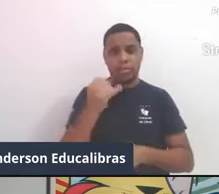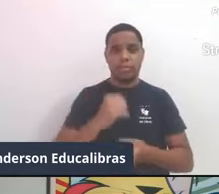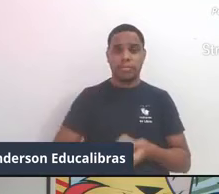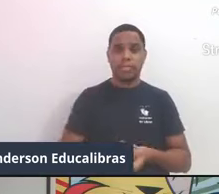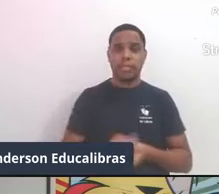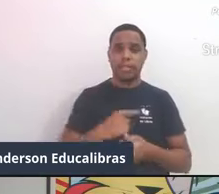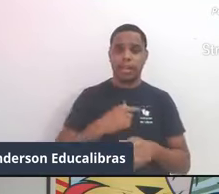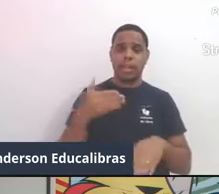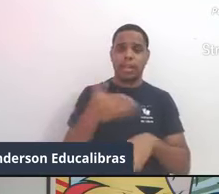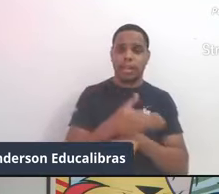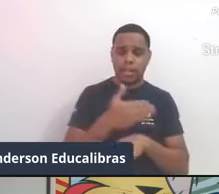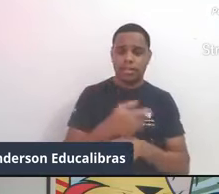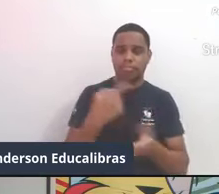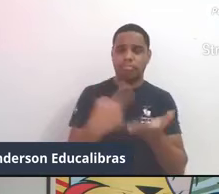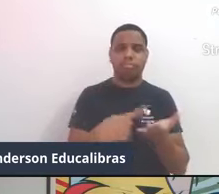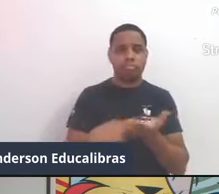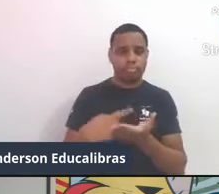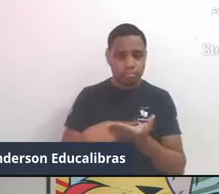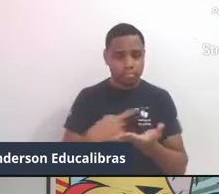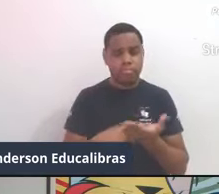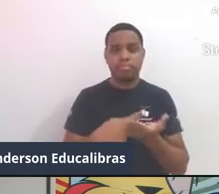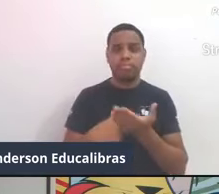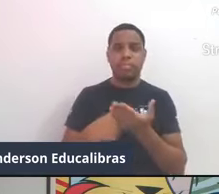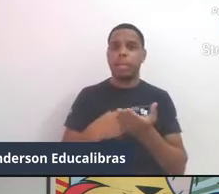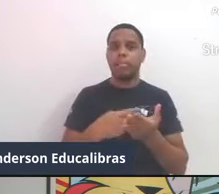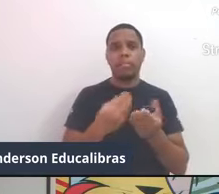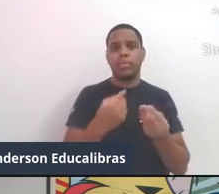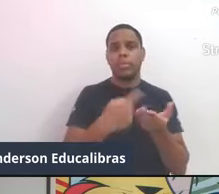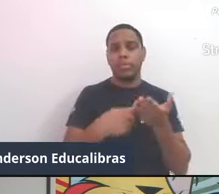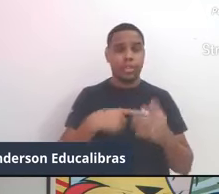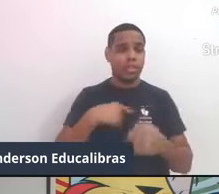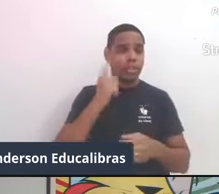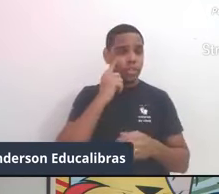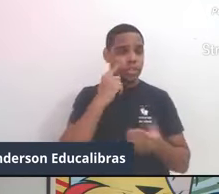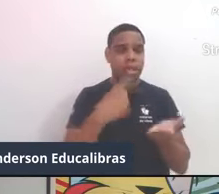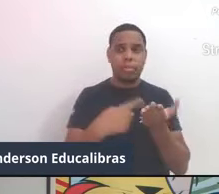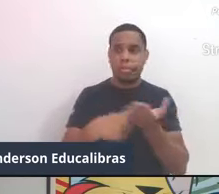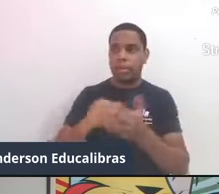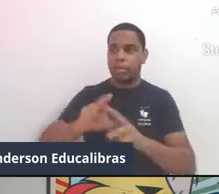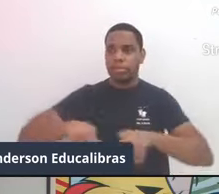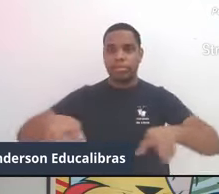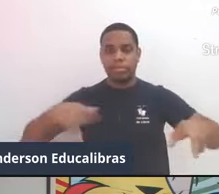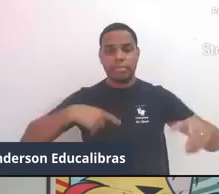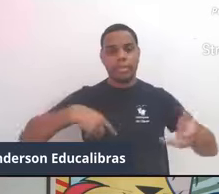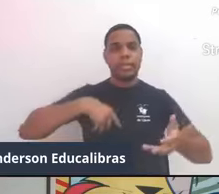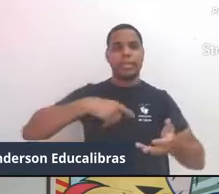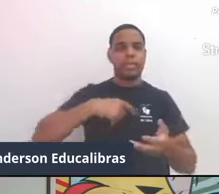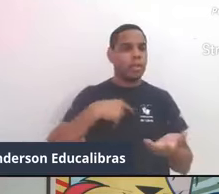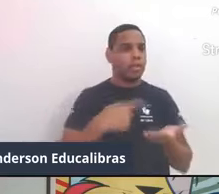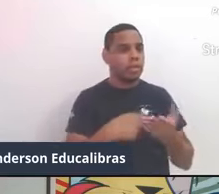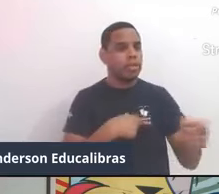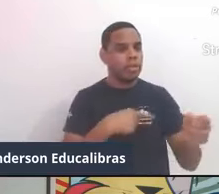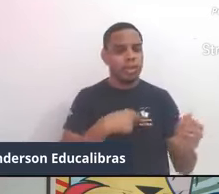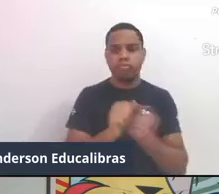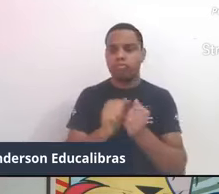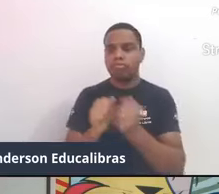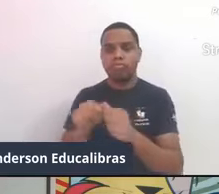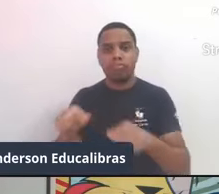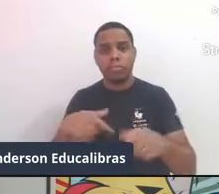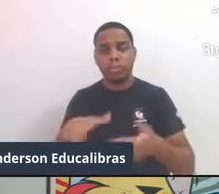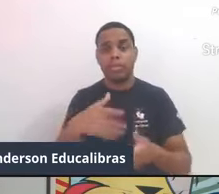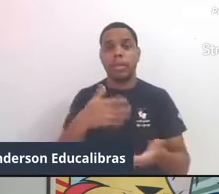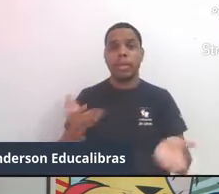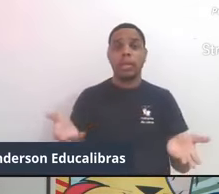muitas atividades que a gente leva em conta no nosso dia a dia, a gente está envolvido em muitas ações, nós